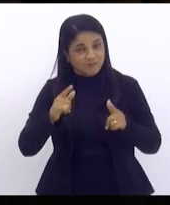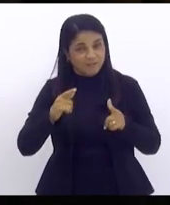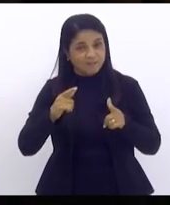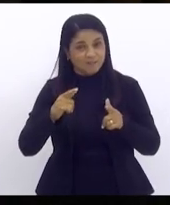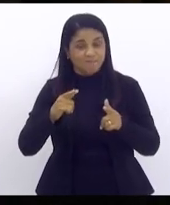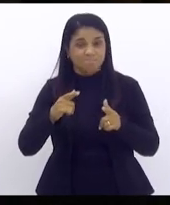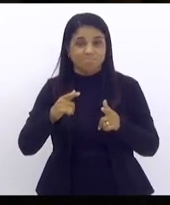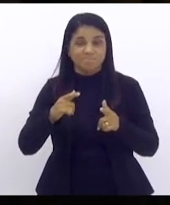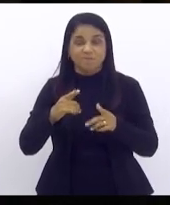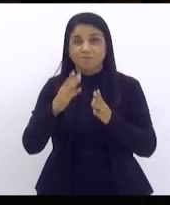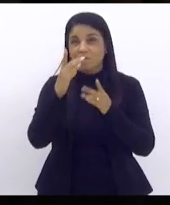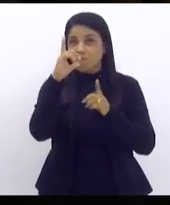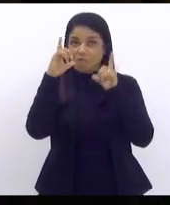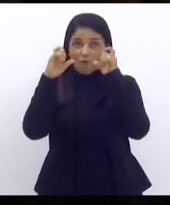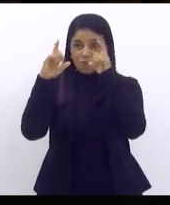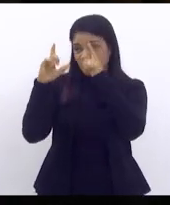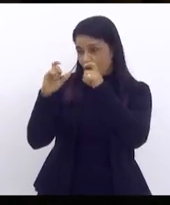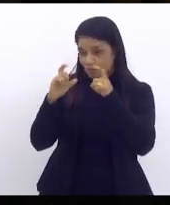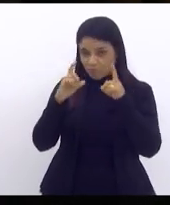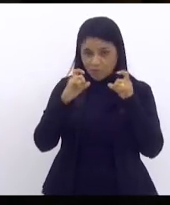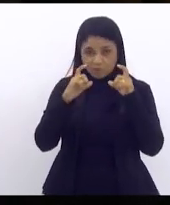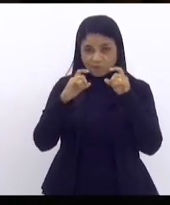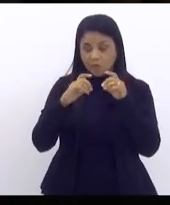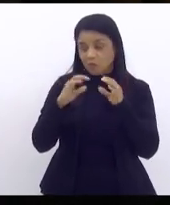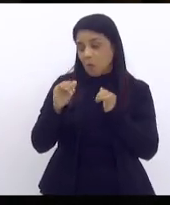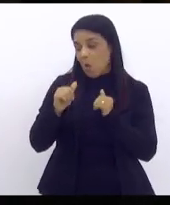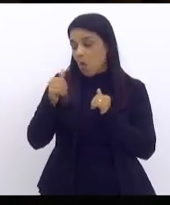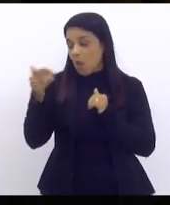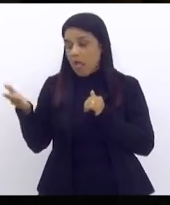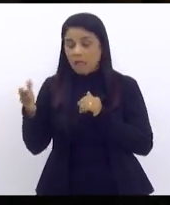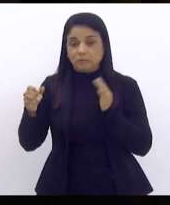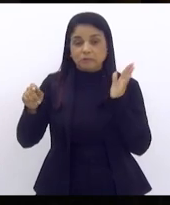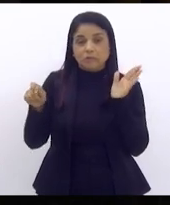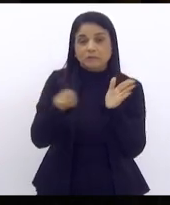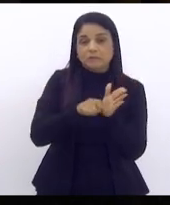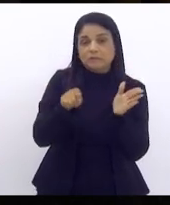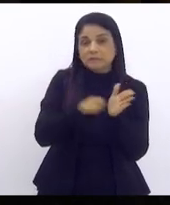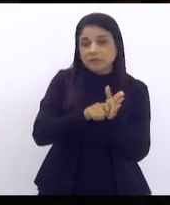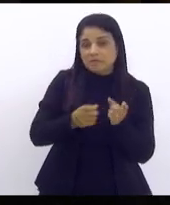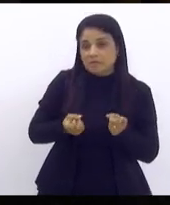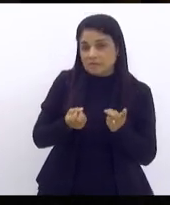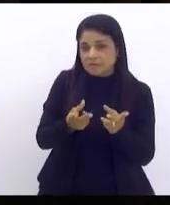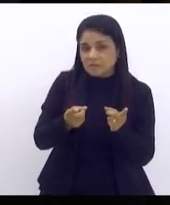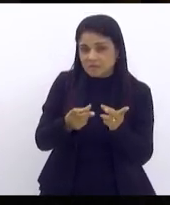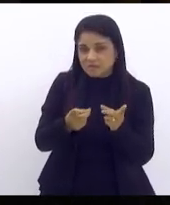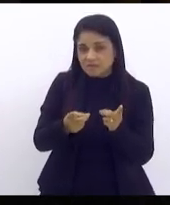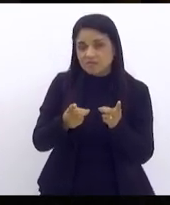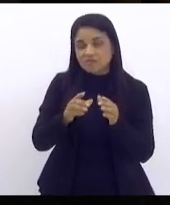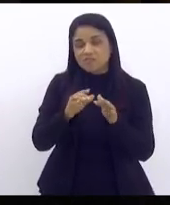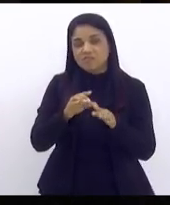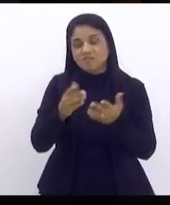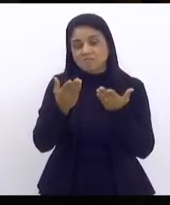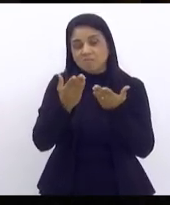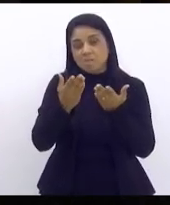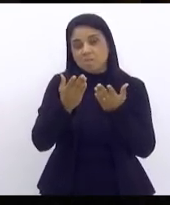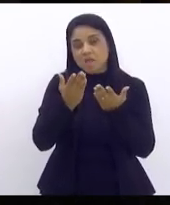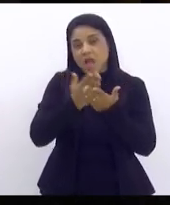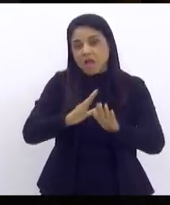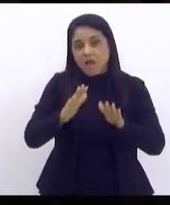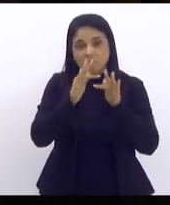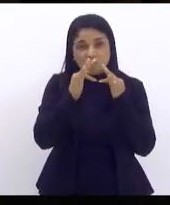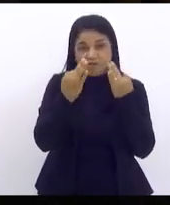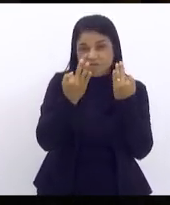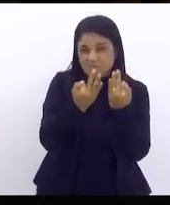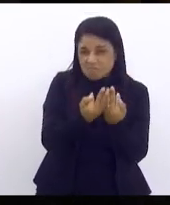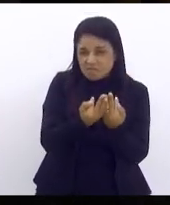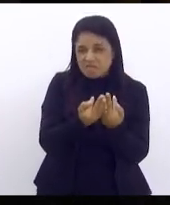se deixar fotografar ao lado dos piores traficantes desse estado, aqueles que dizimam famílias, aqueles que acabam